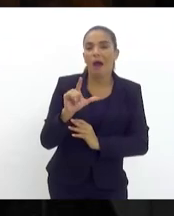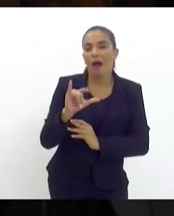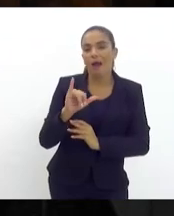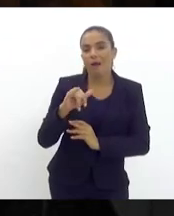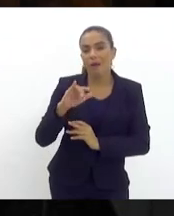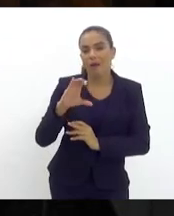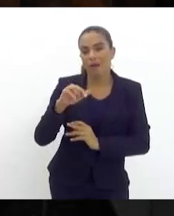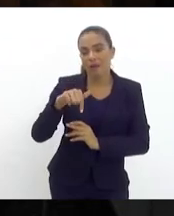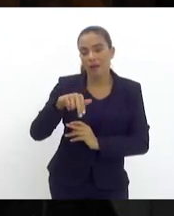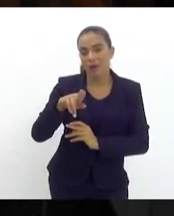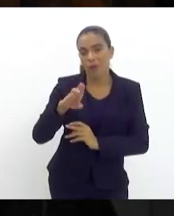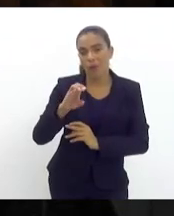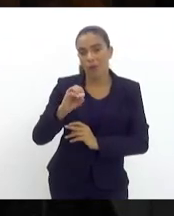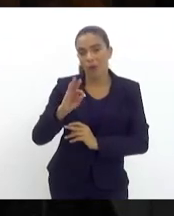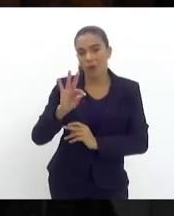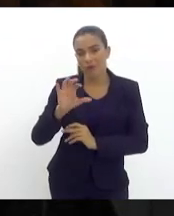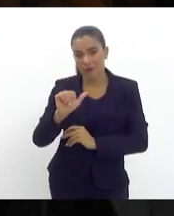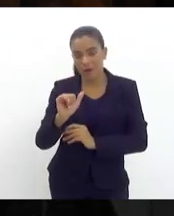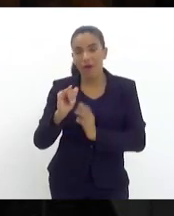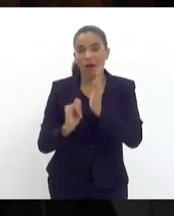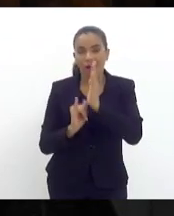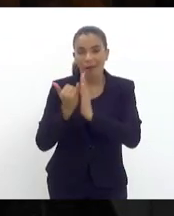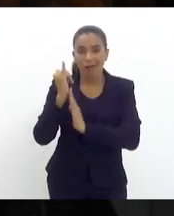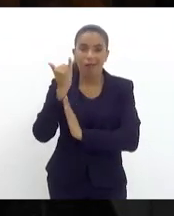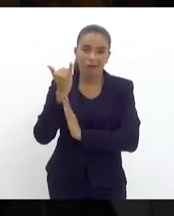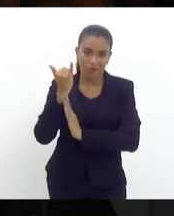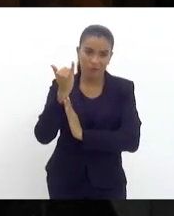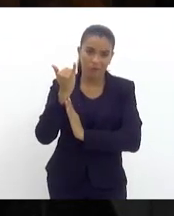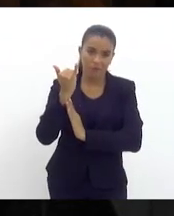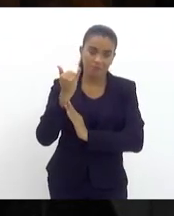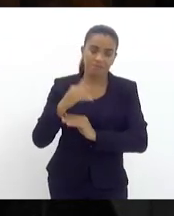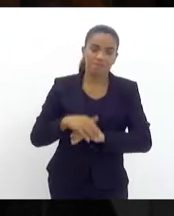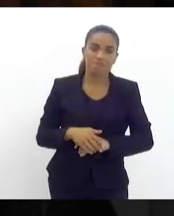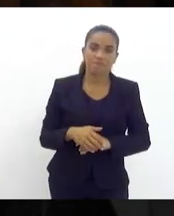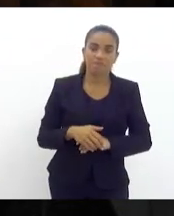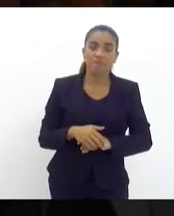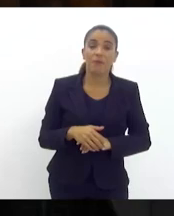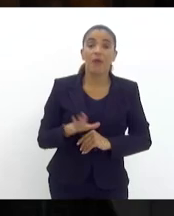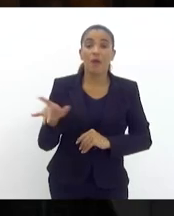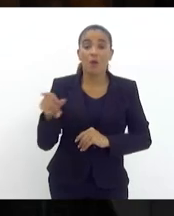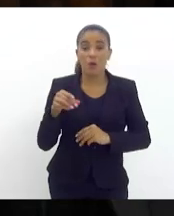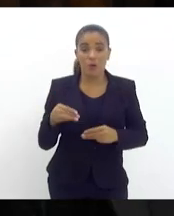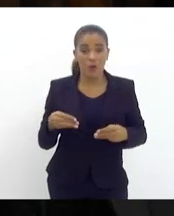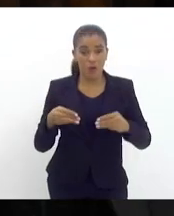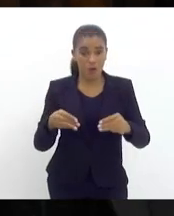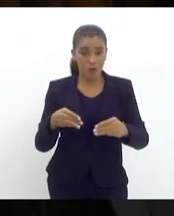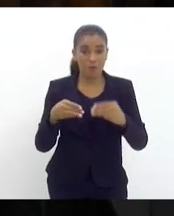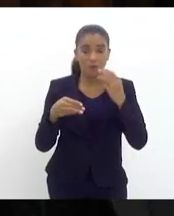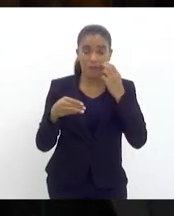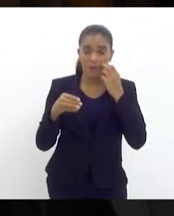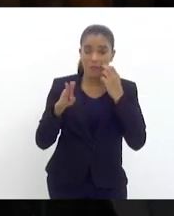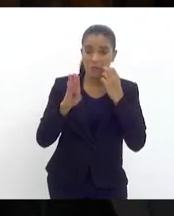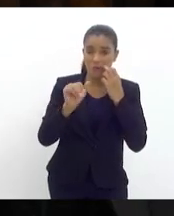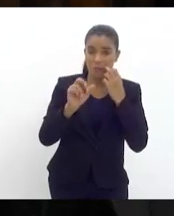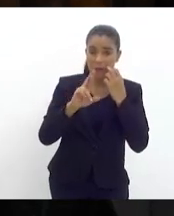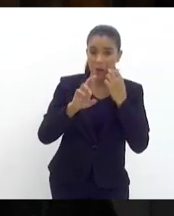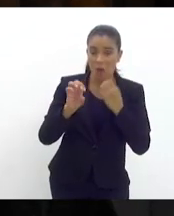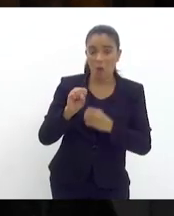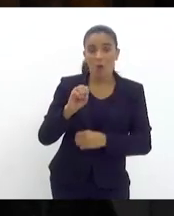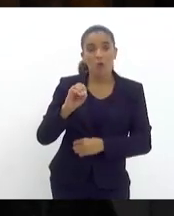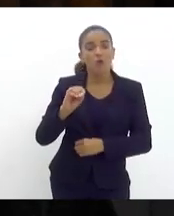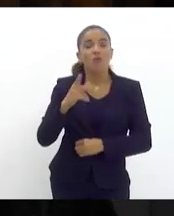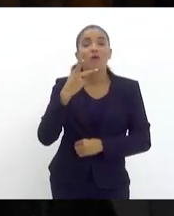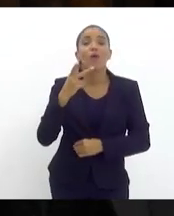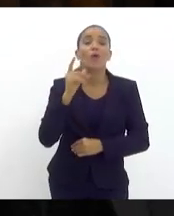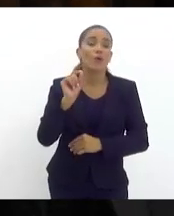cada Unidade Federativa mas fez bem o ministro Barroso dizer que esta decisão só